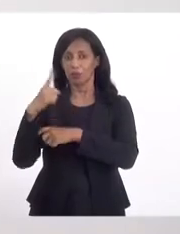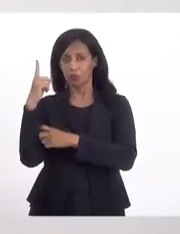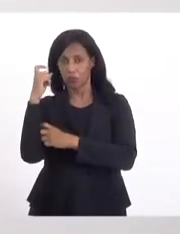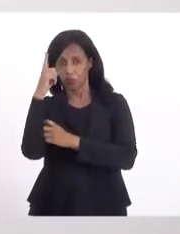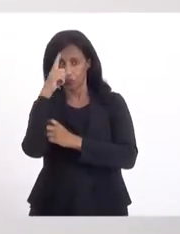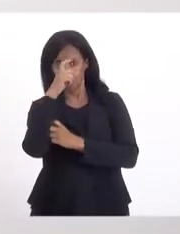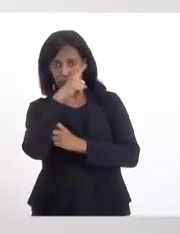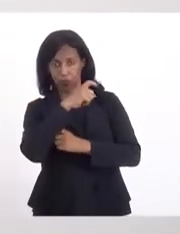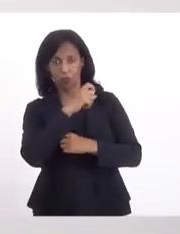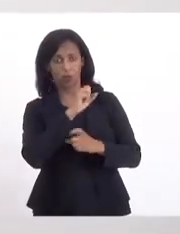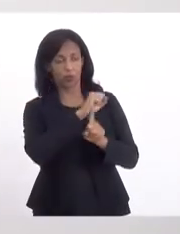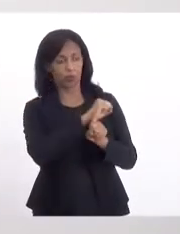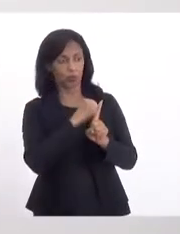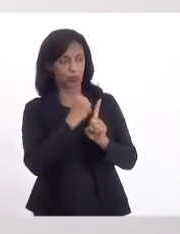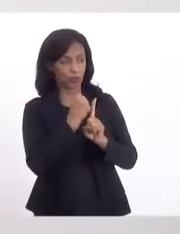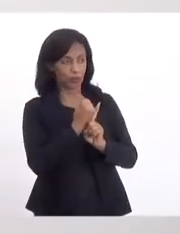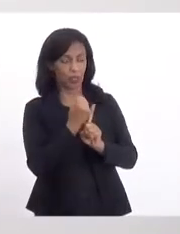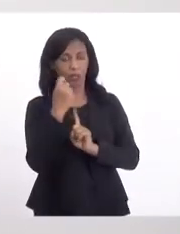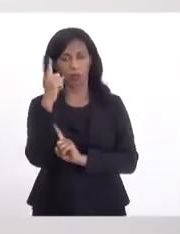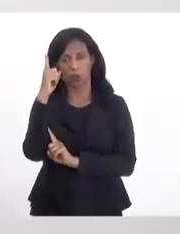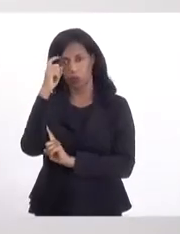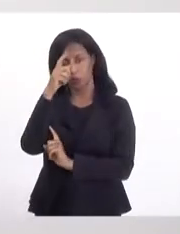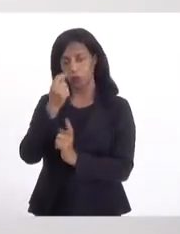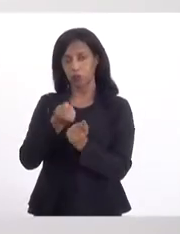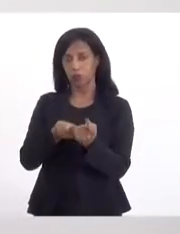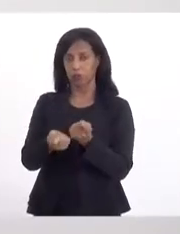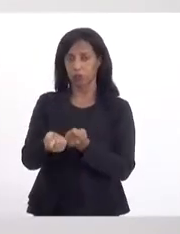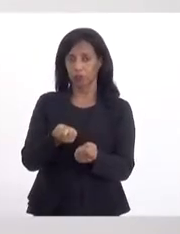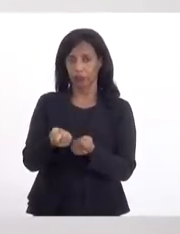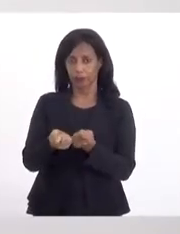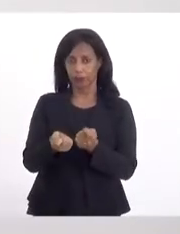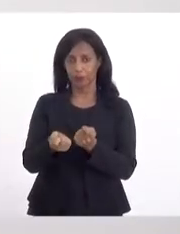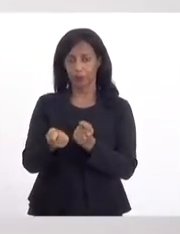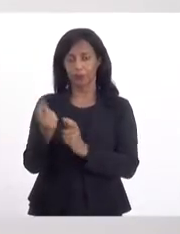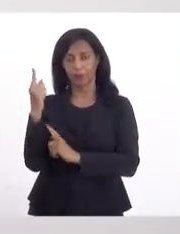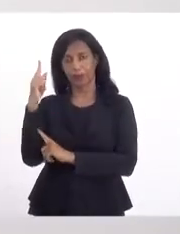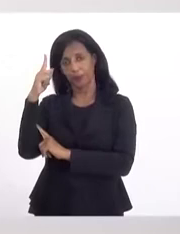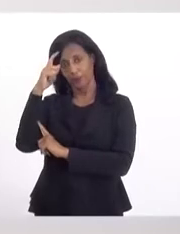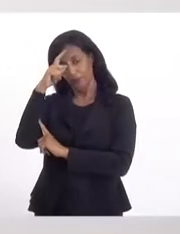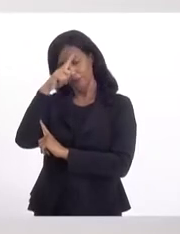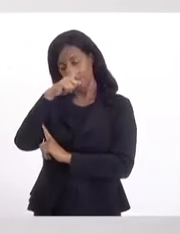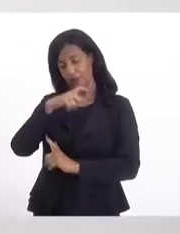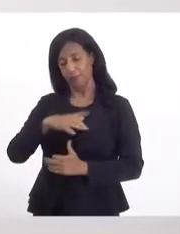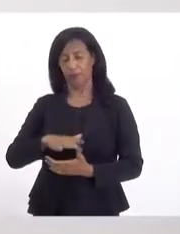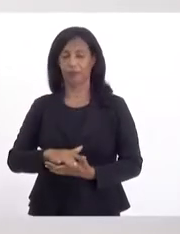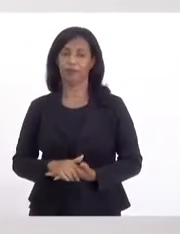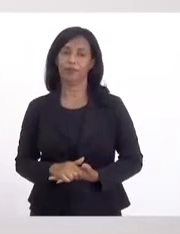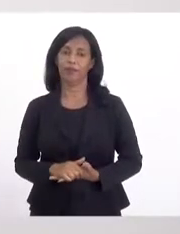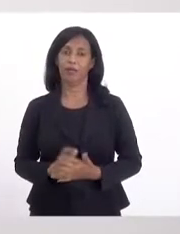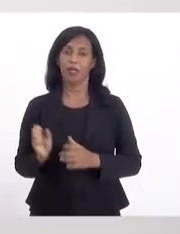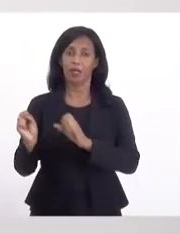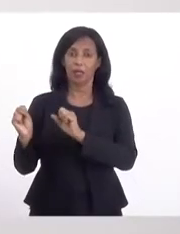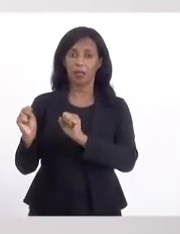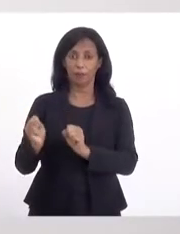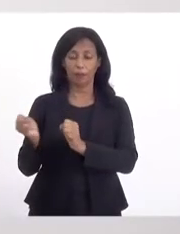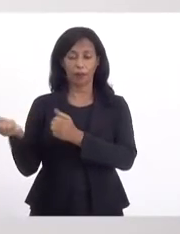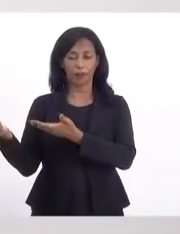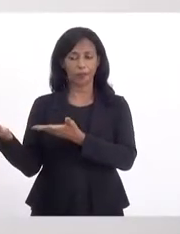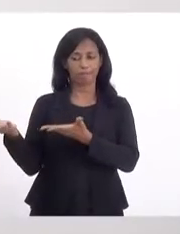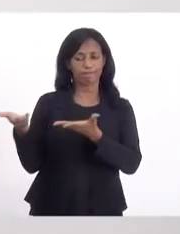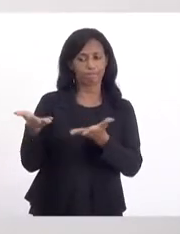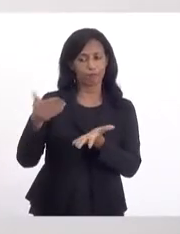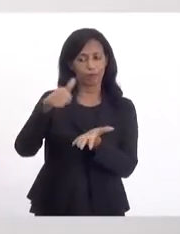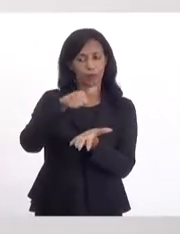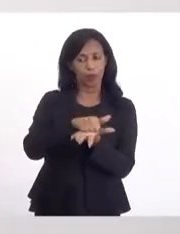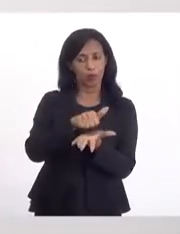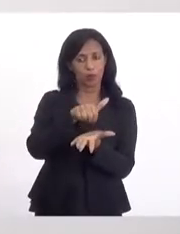Abismos sociais, abismo econômico, abismos que podem trazer para o